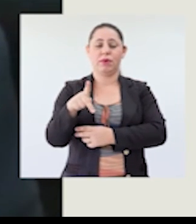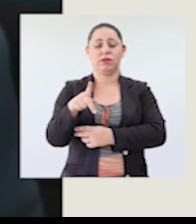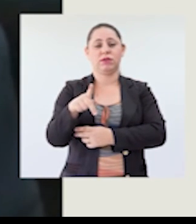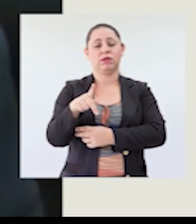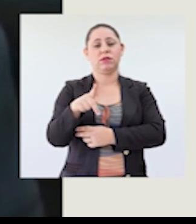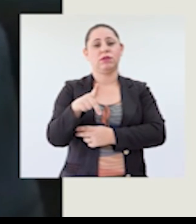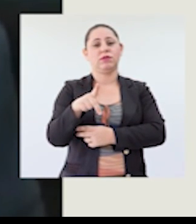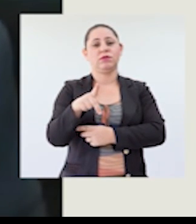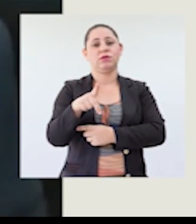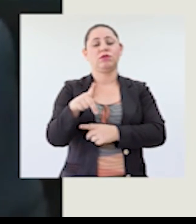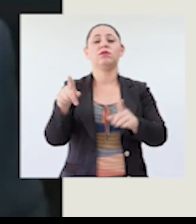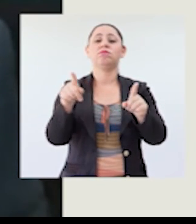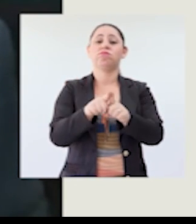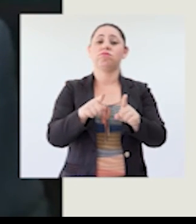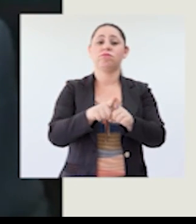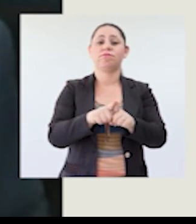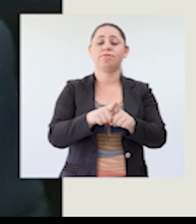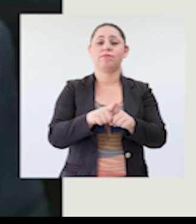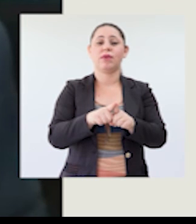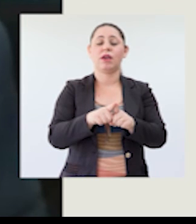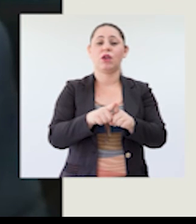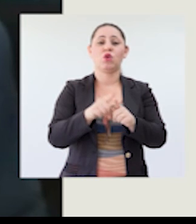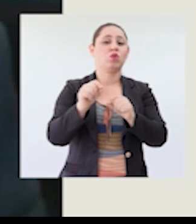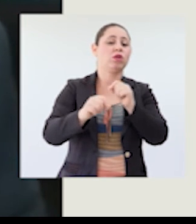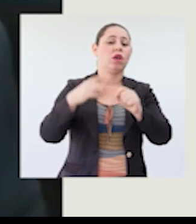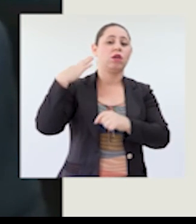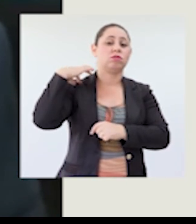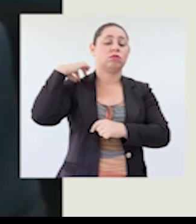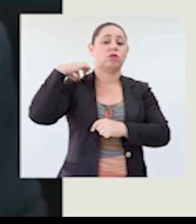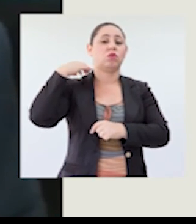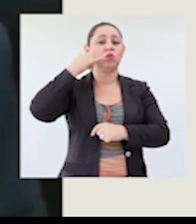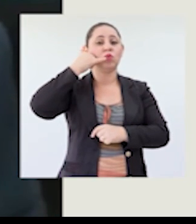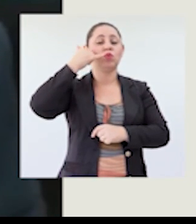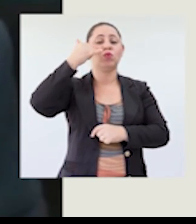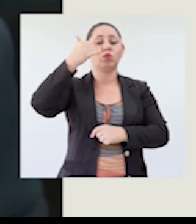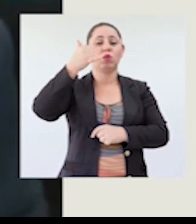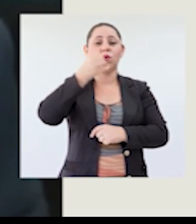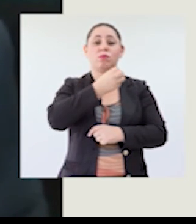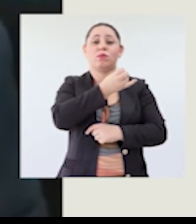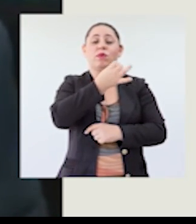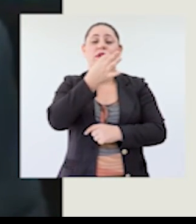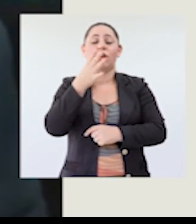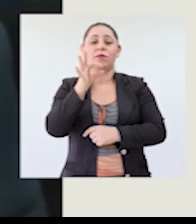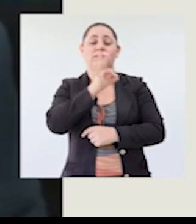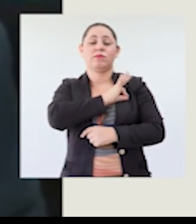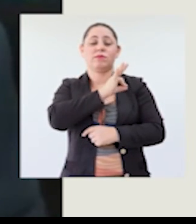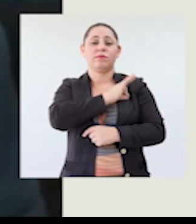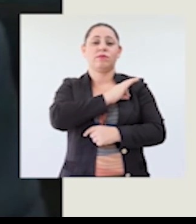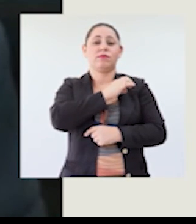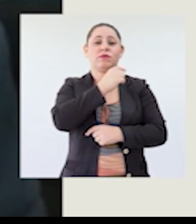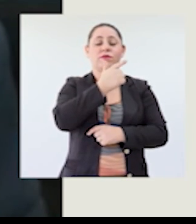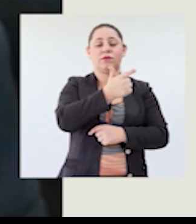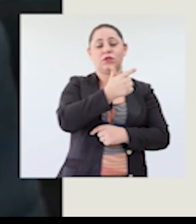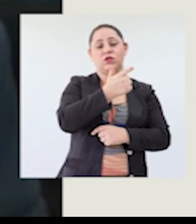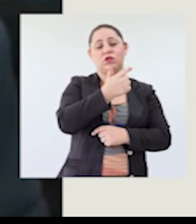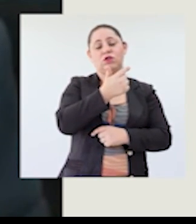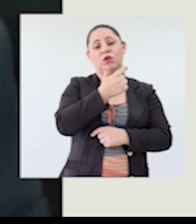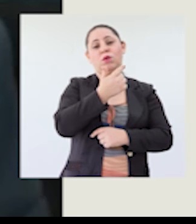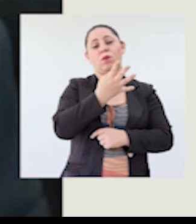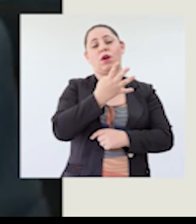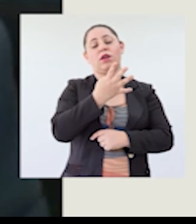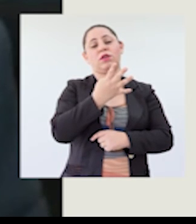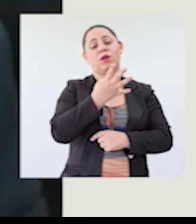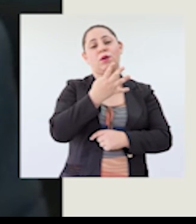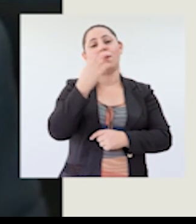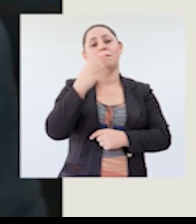presidente do TRE, e contar conosco. Nosso telefone no linguajar policial é 24/7, e